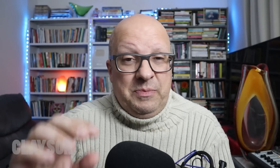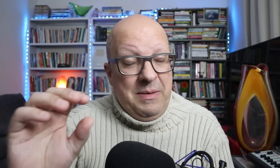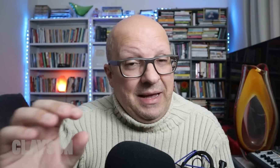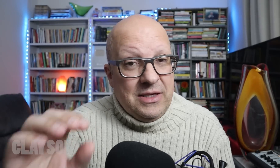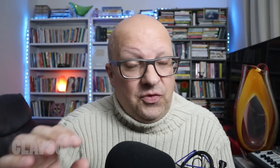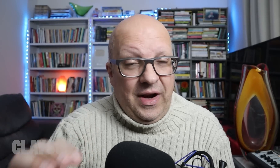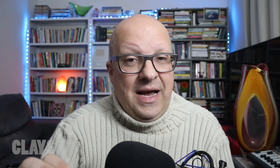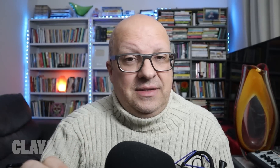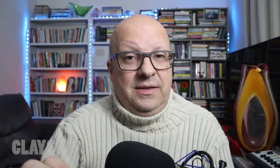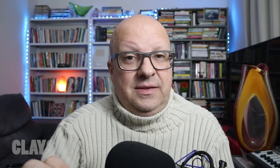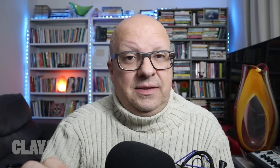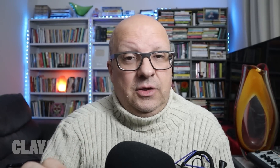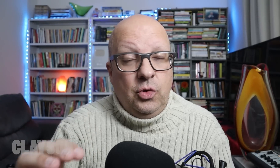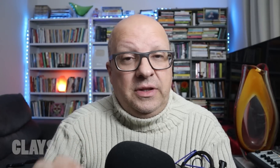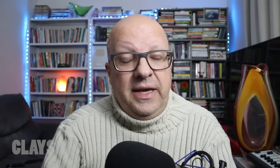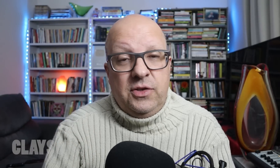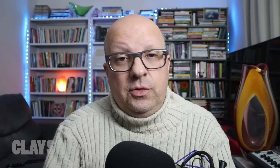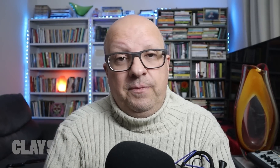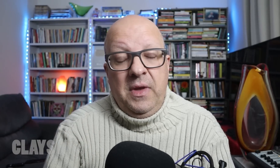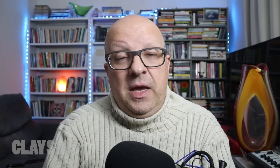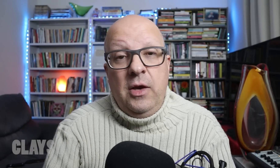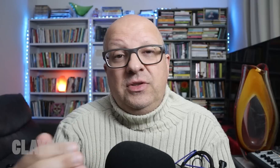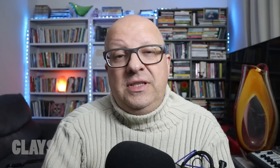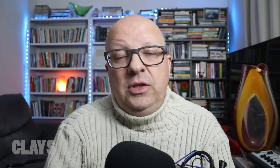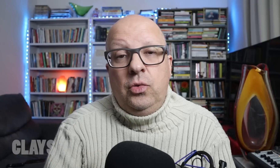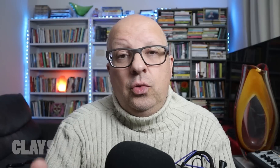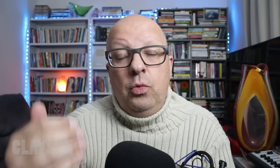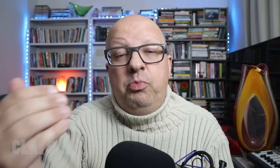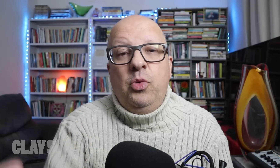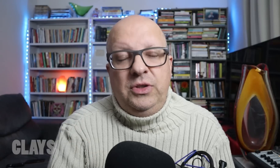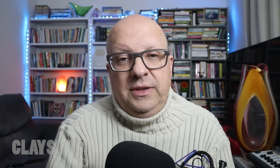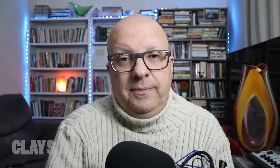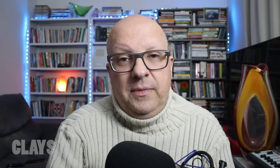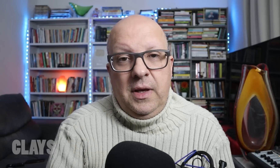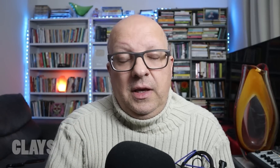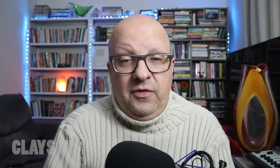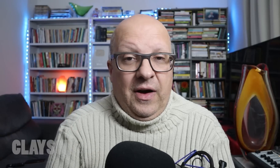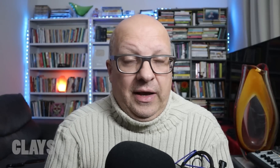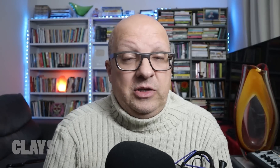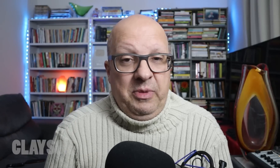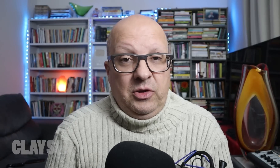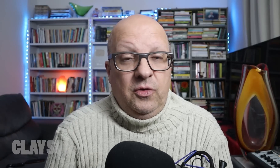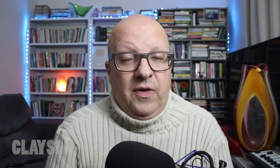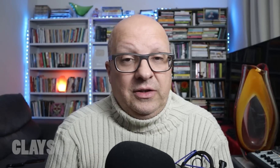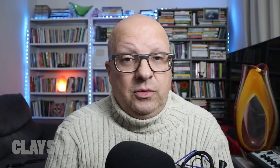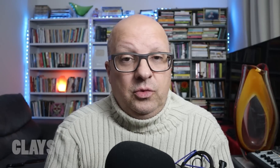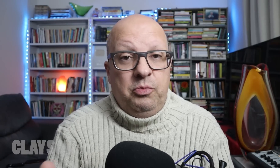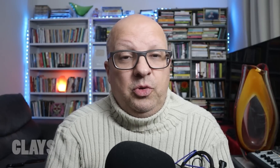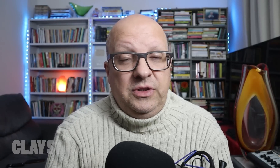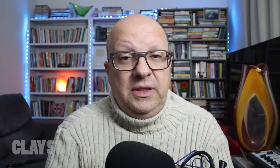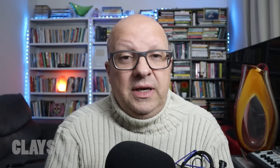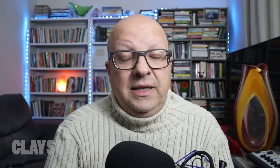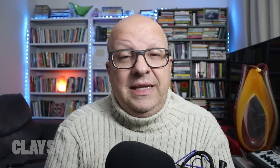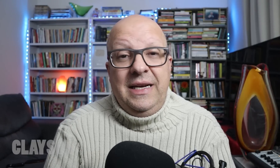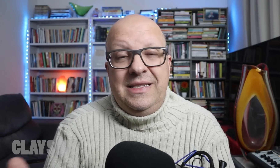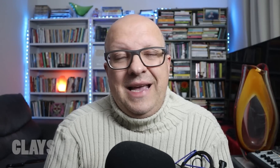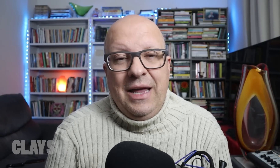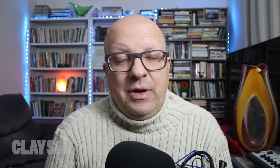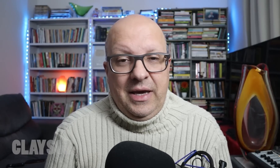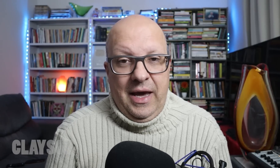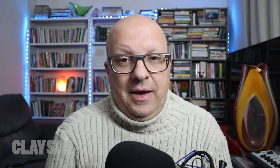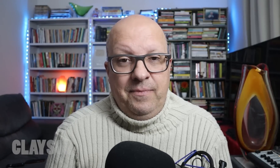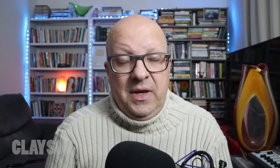logo nas primeiras frases do texto eu cito o Putin e fala a respeito do fato do Putin